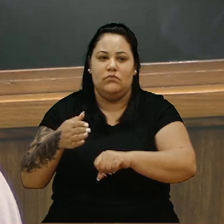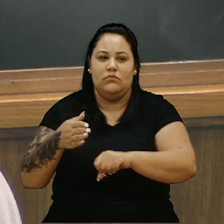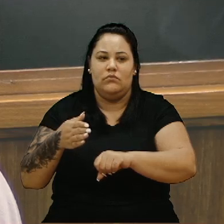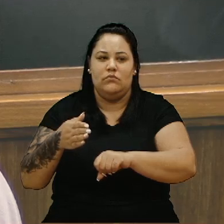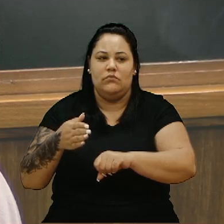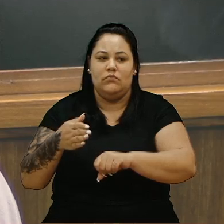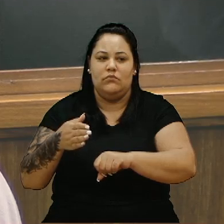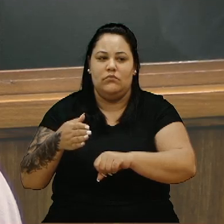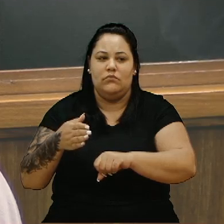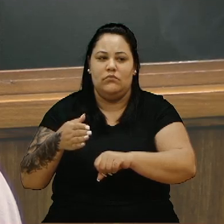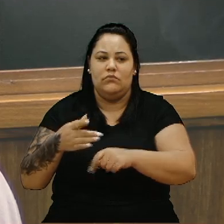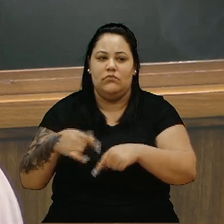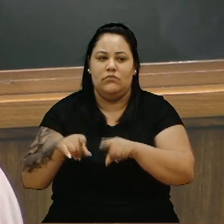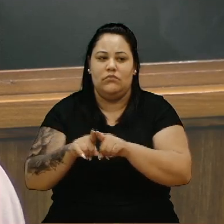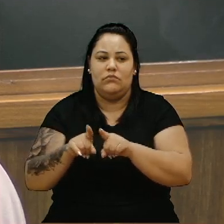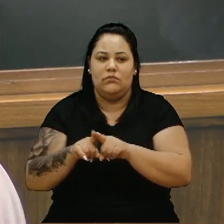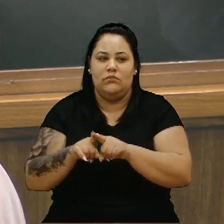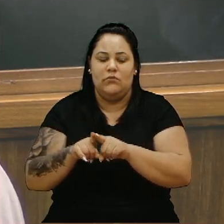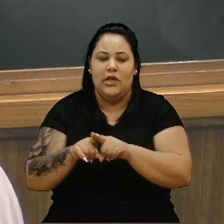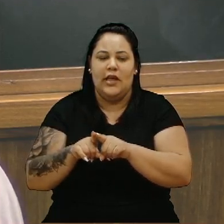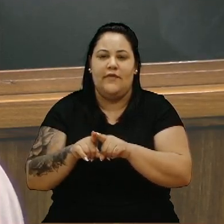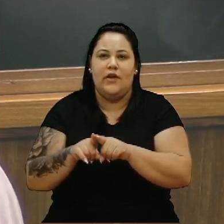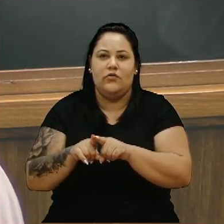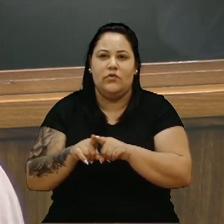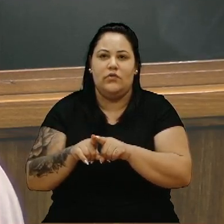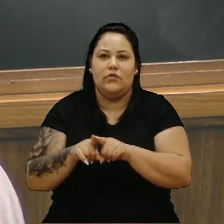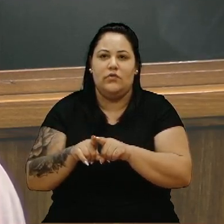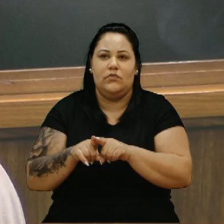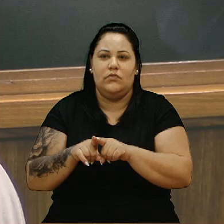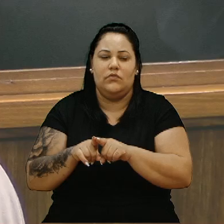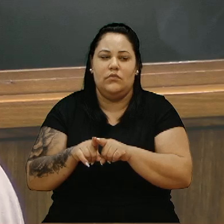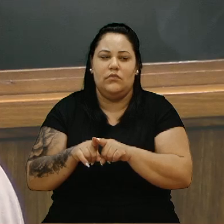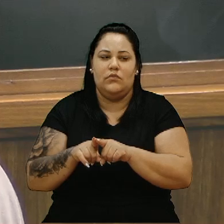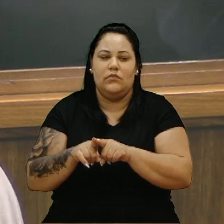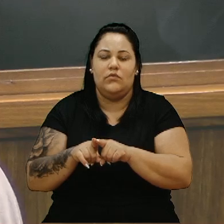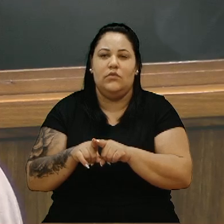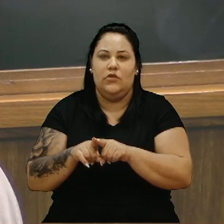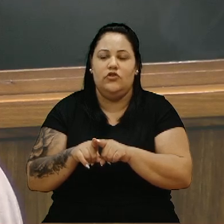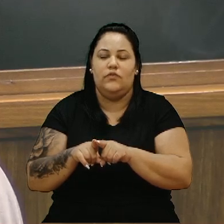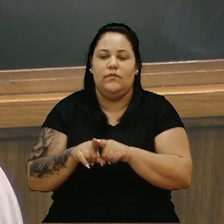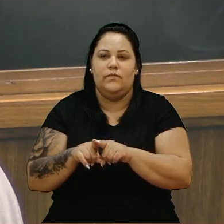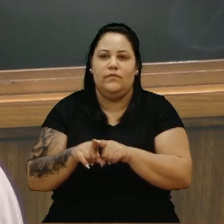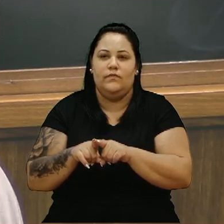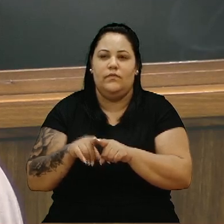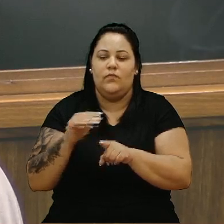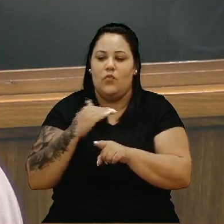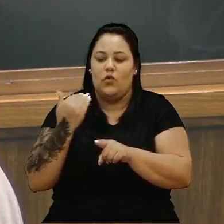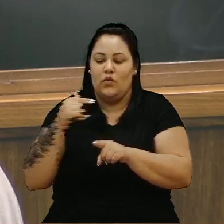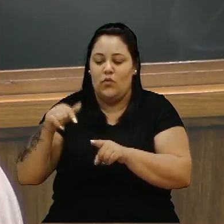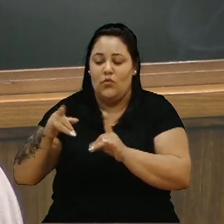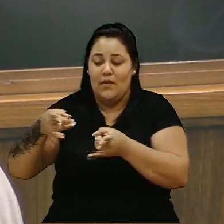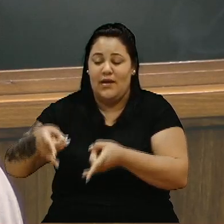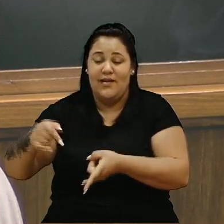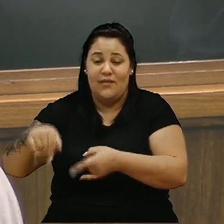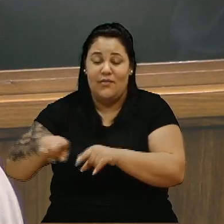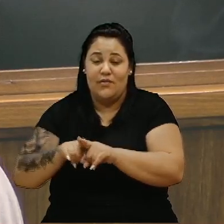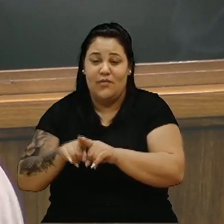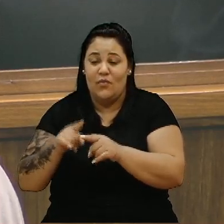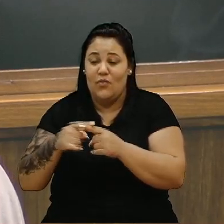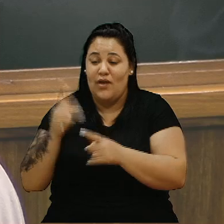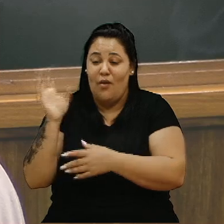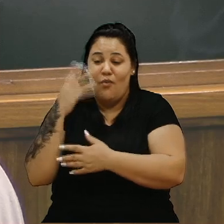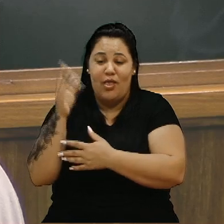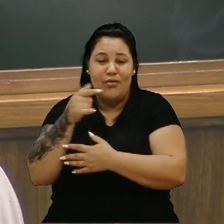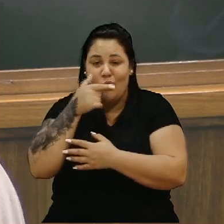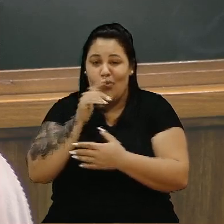passaram 2 dias. A família, com ele dentro de casa, falecido, em cima de uma cama, porque a ambulância não